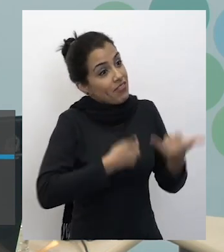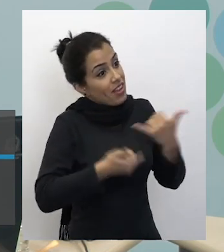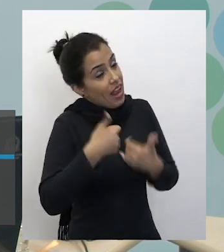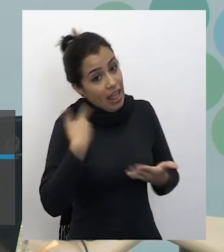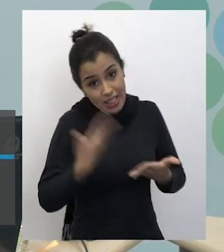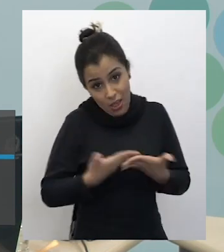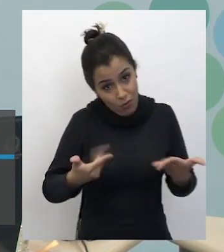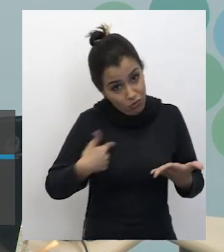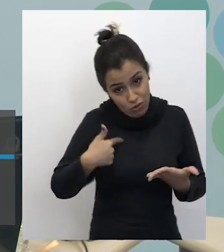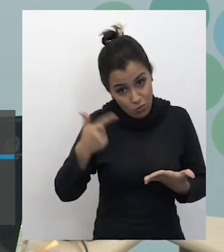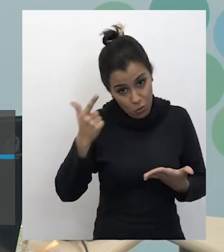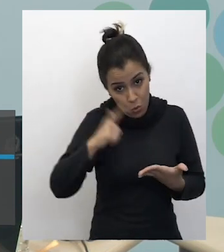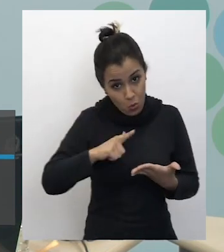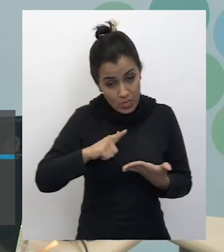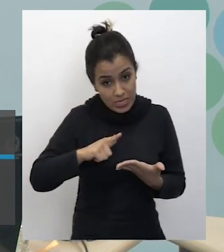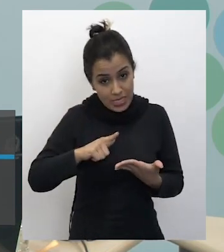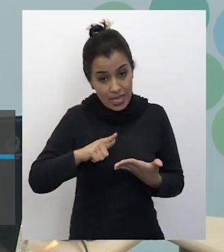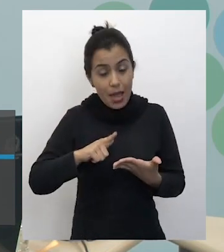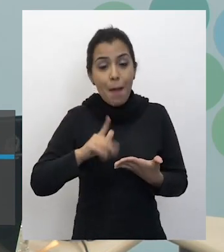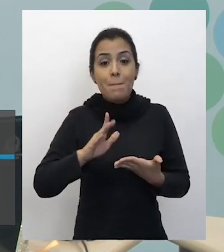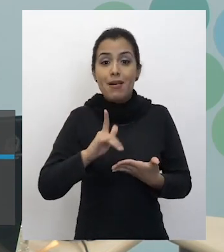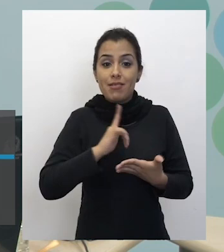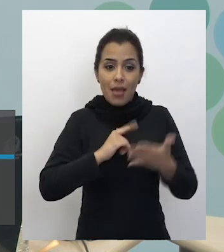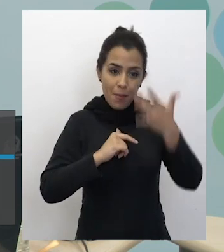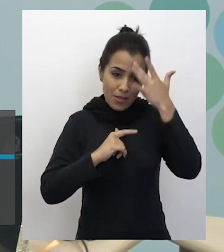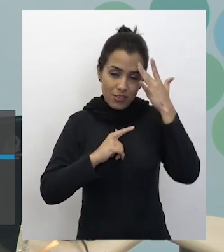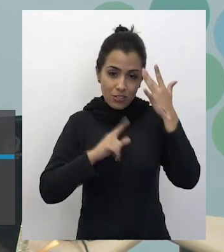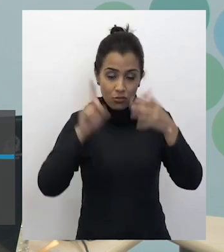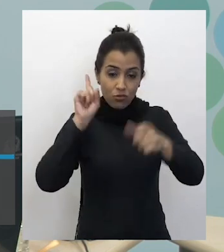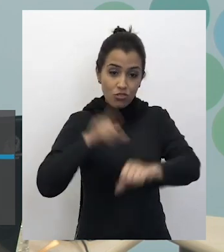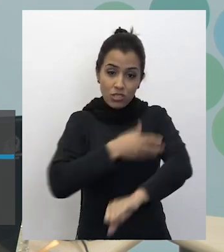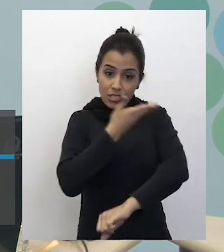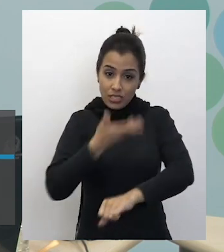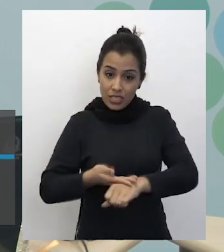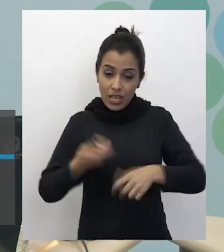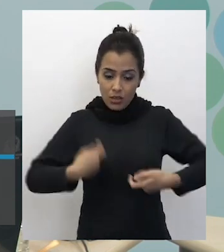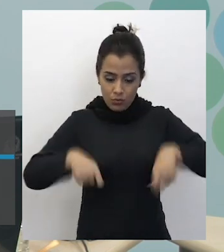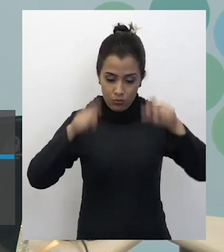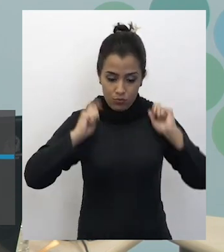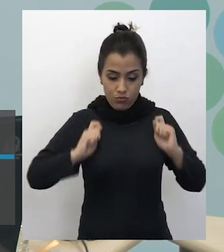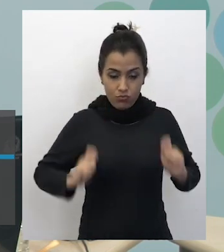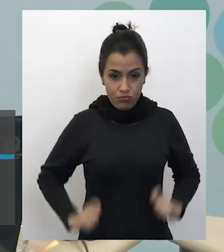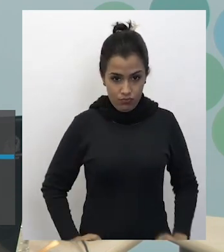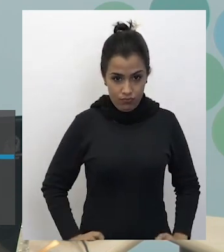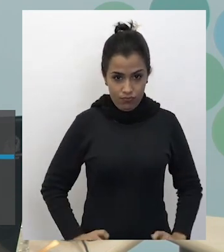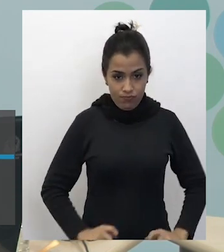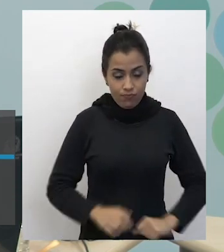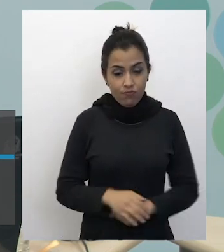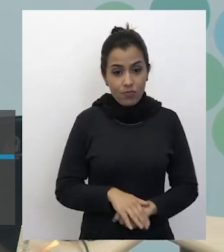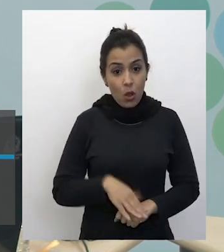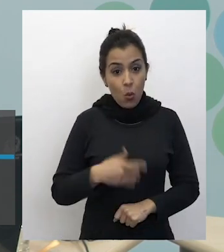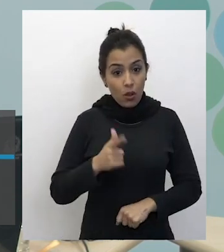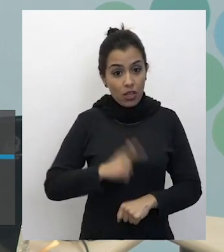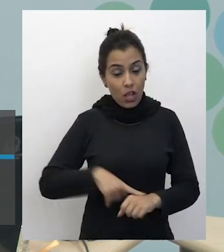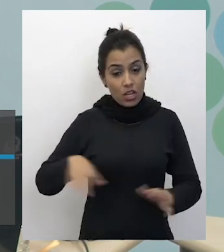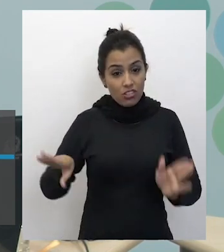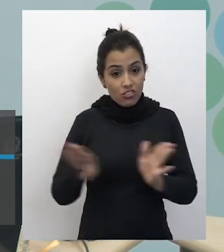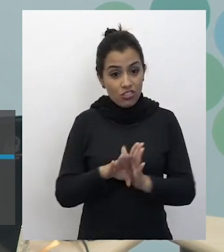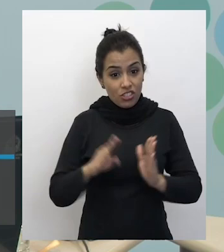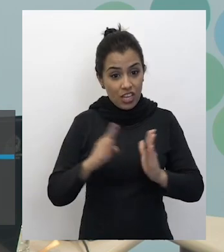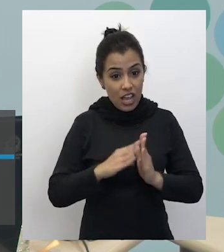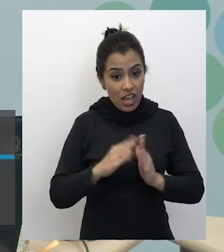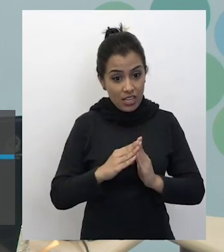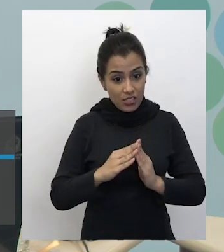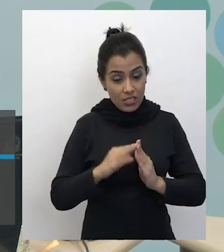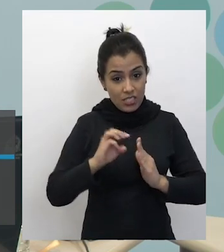não consegui fazer isso, né? Mas se você chegar em casa, ficar o dia inteiro com uma blusa assim de lã, professor, quando você chega em casa, se você